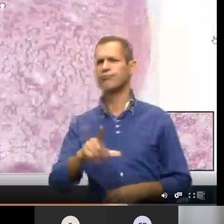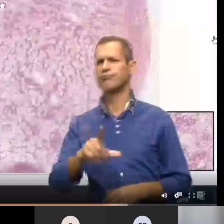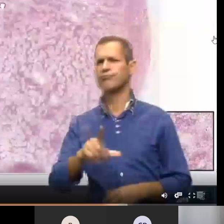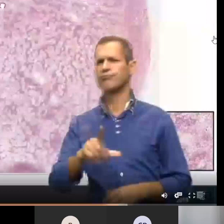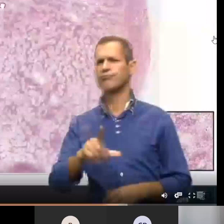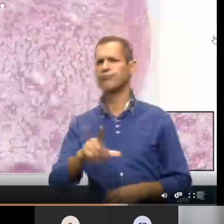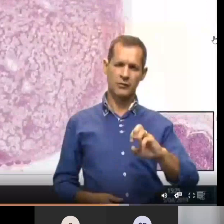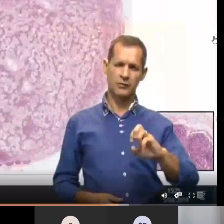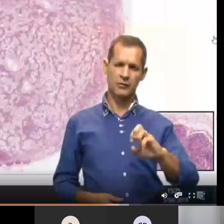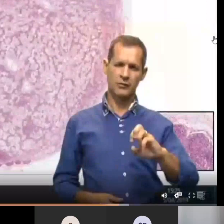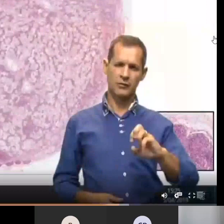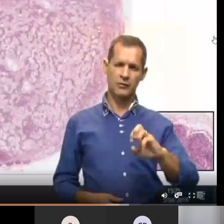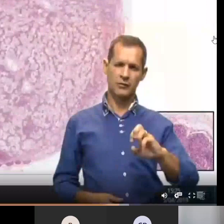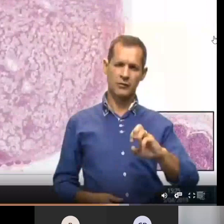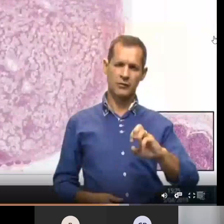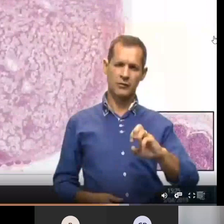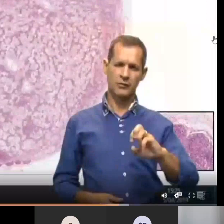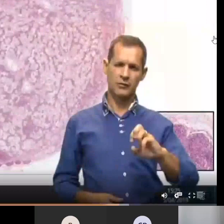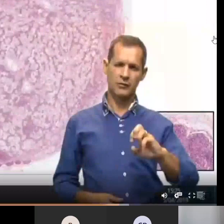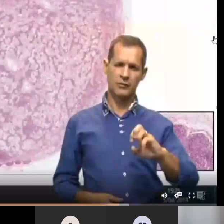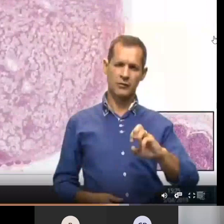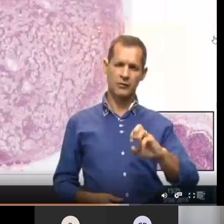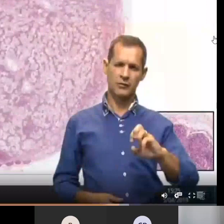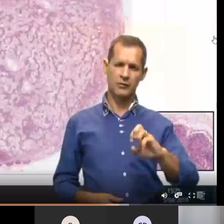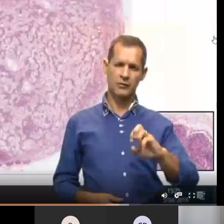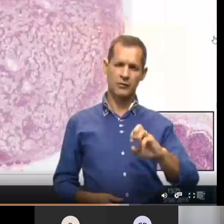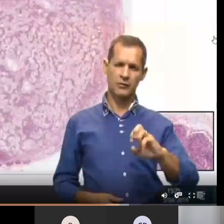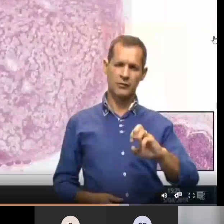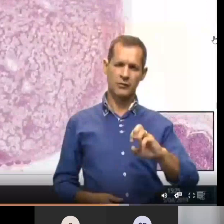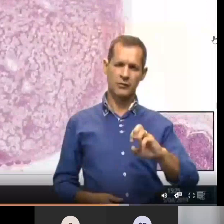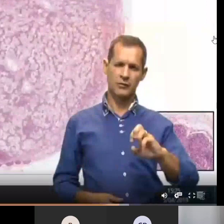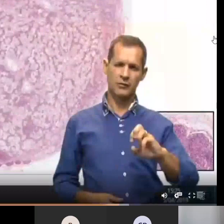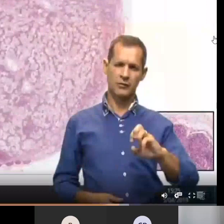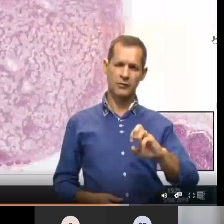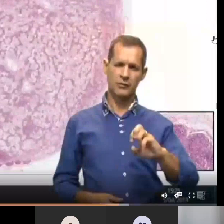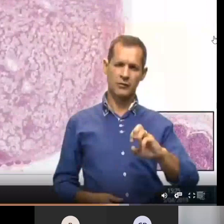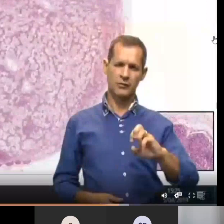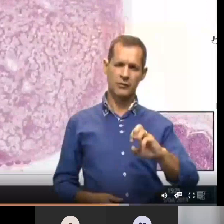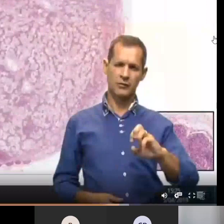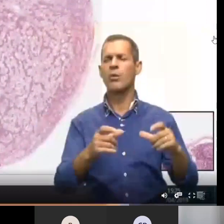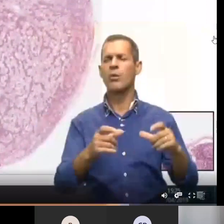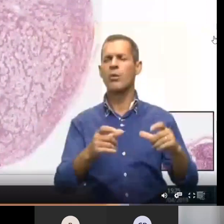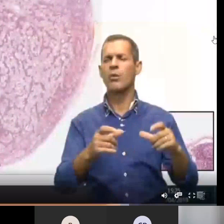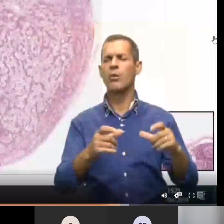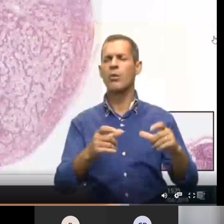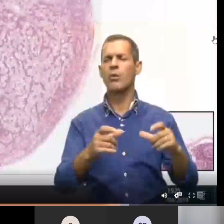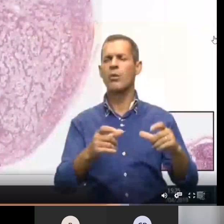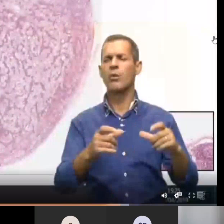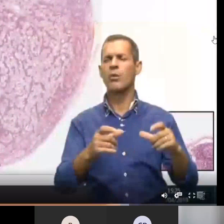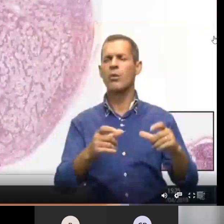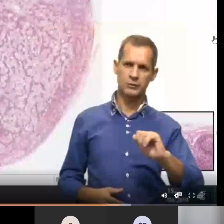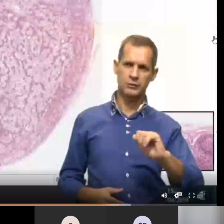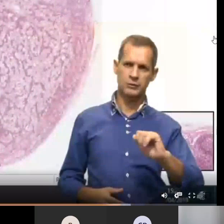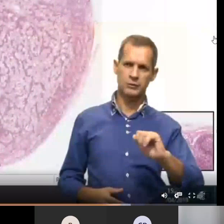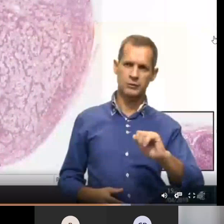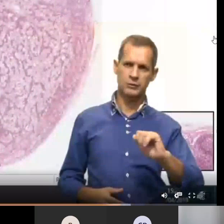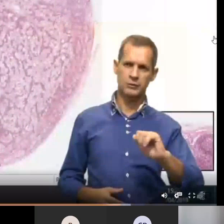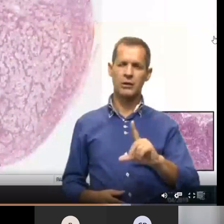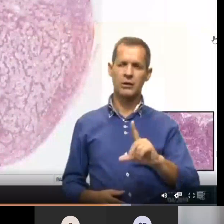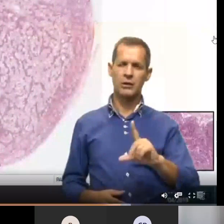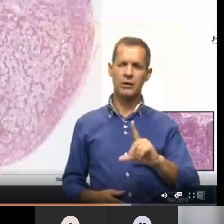HE. Já no menor aumento, nós podemos localizar a região cortical dos linfonodos, que é